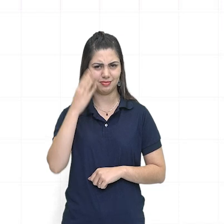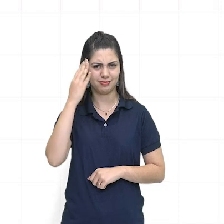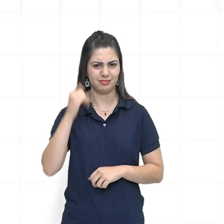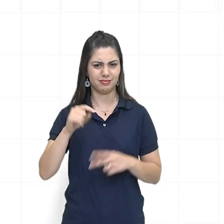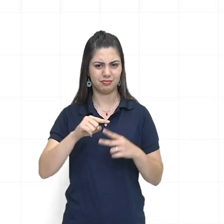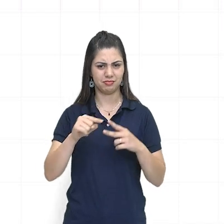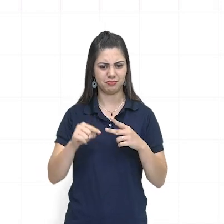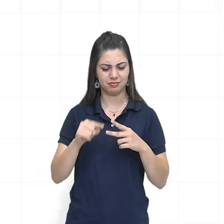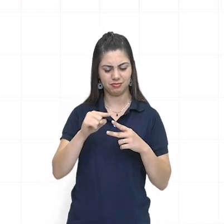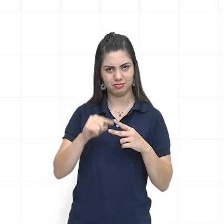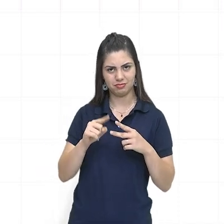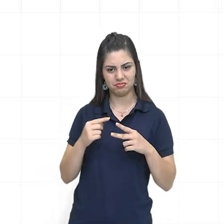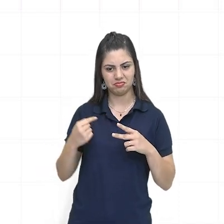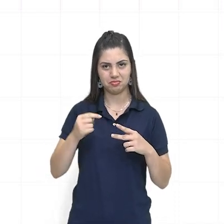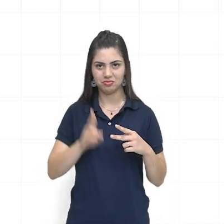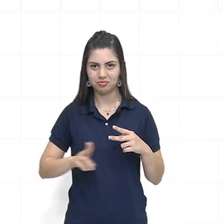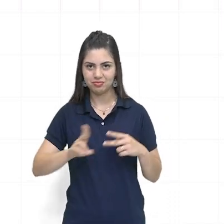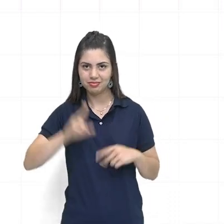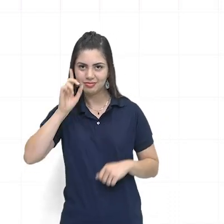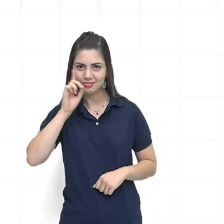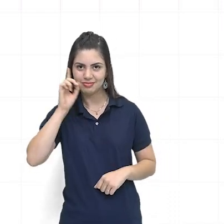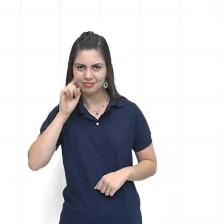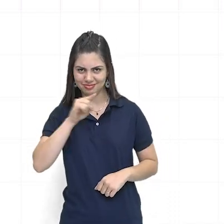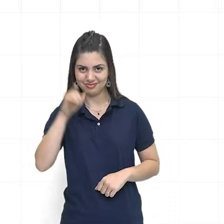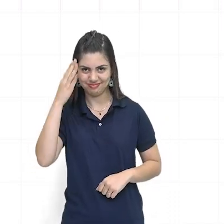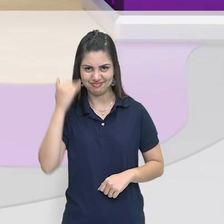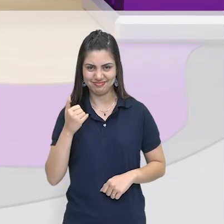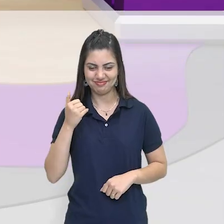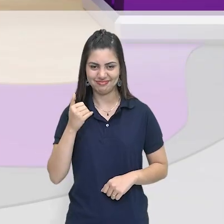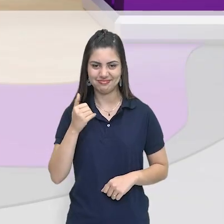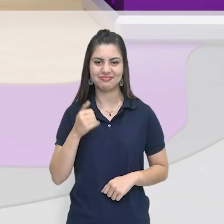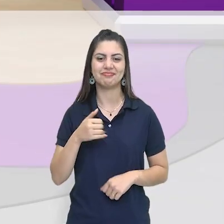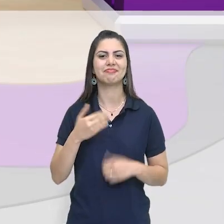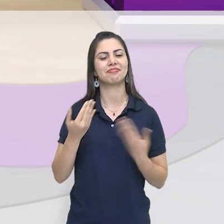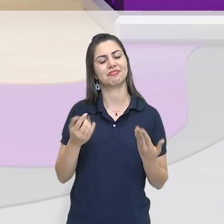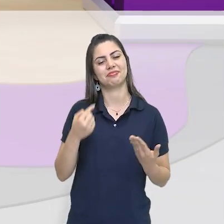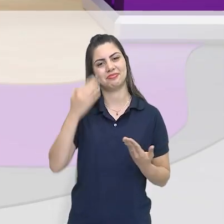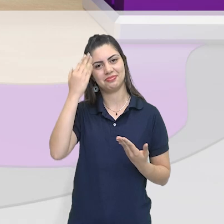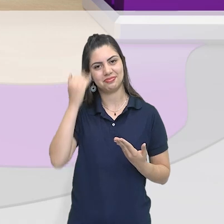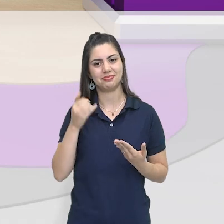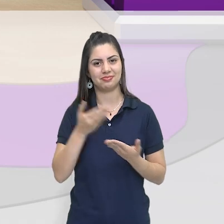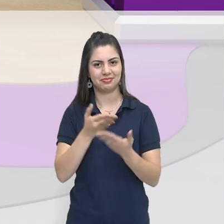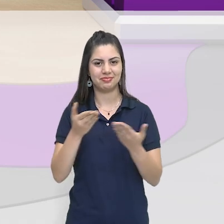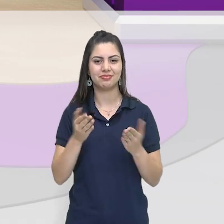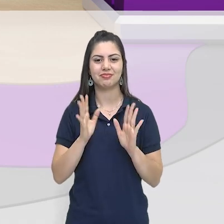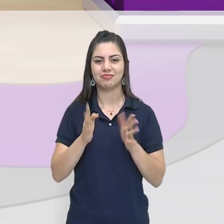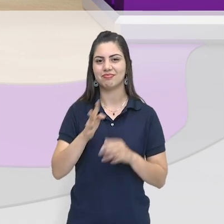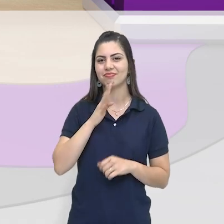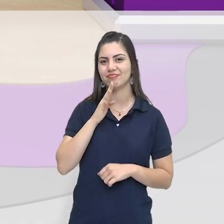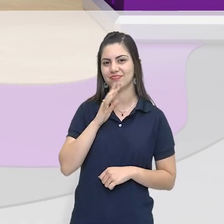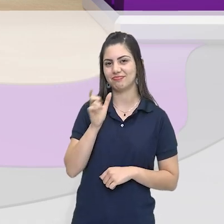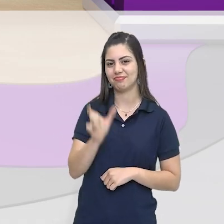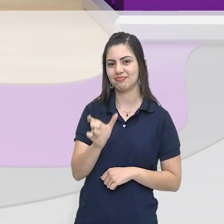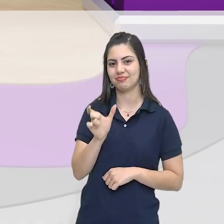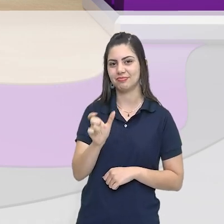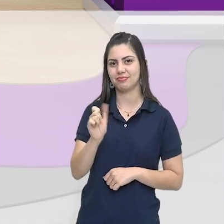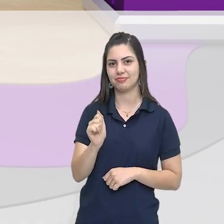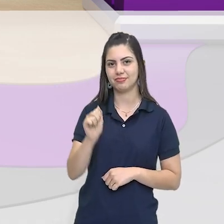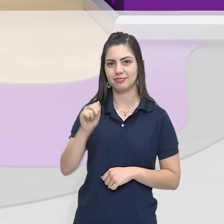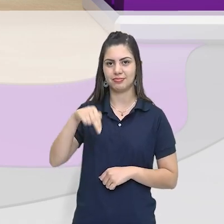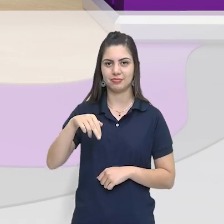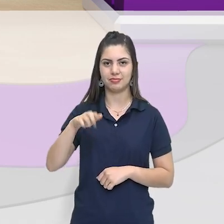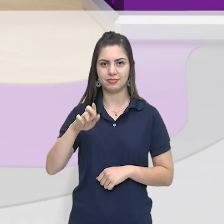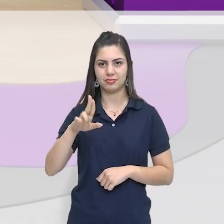é muito utilizado no nosso dia a dia? Eu tenho quase certeza que você já deve ter ouvido essa palavra